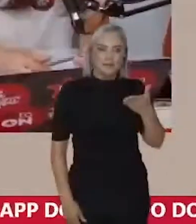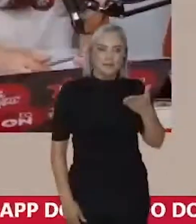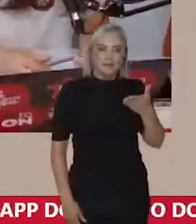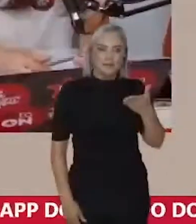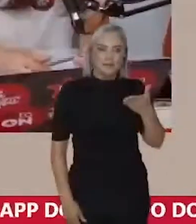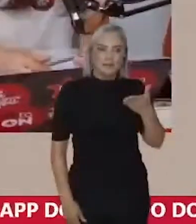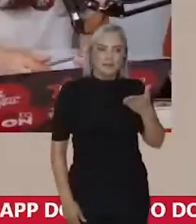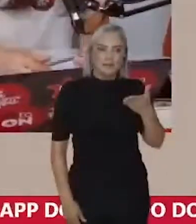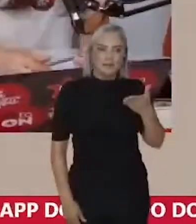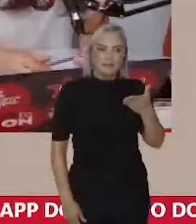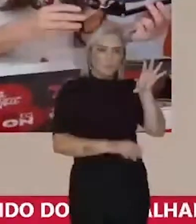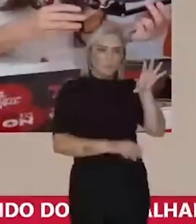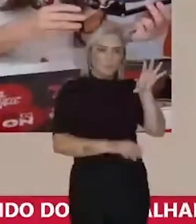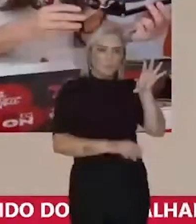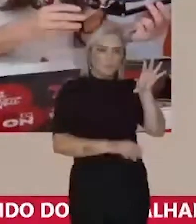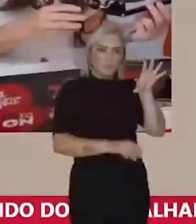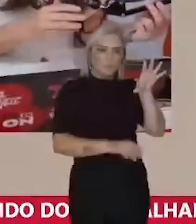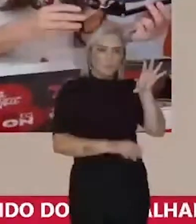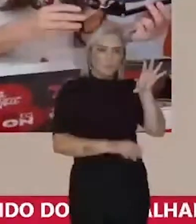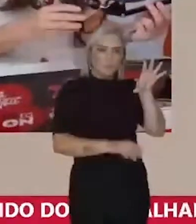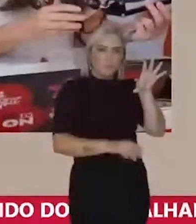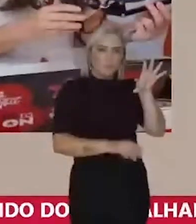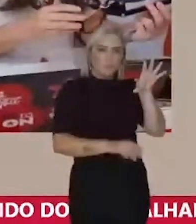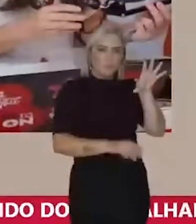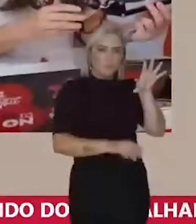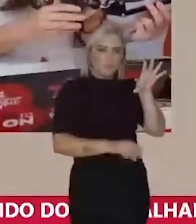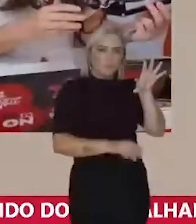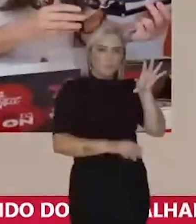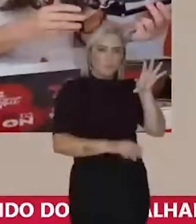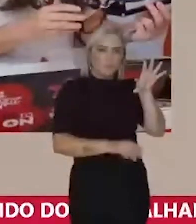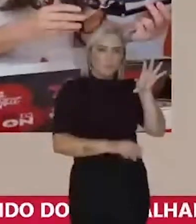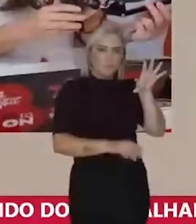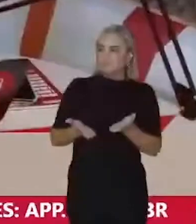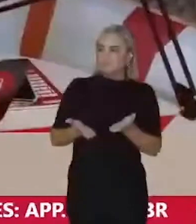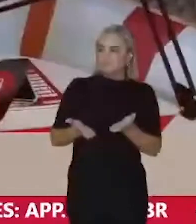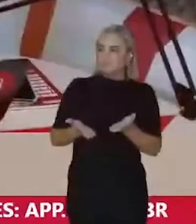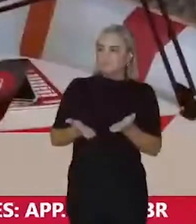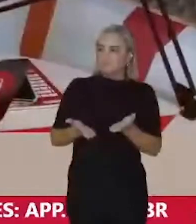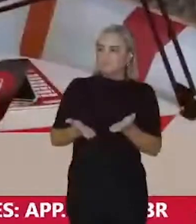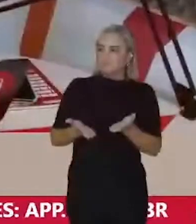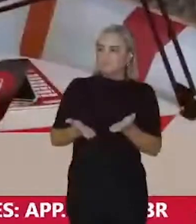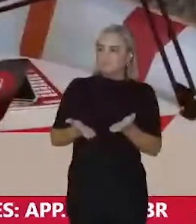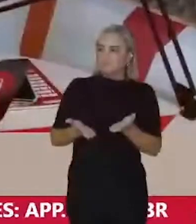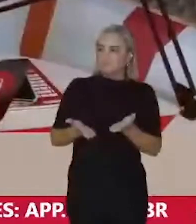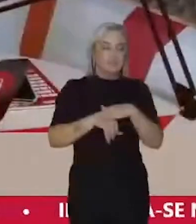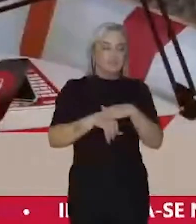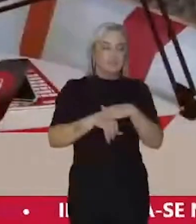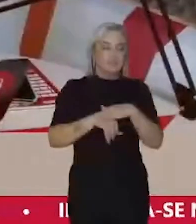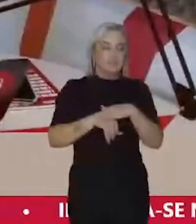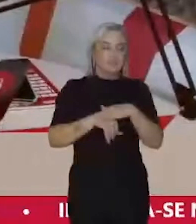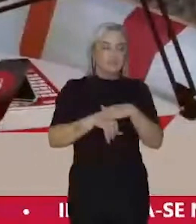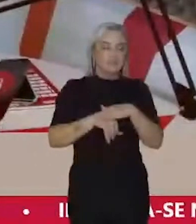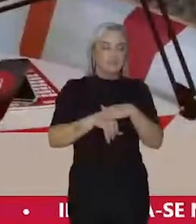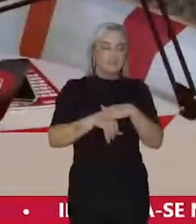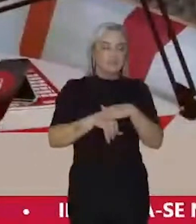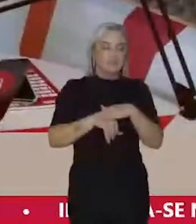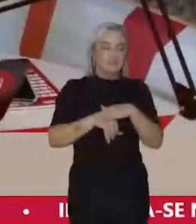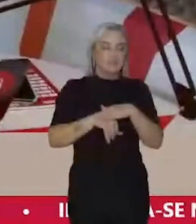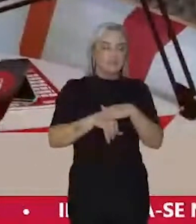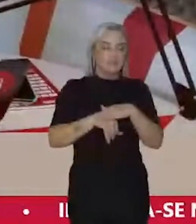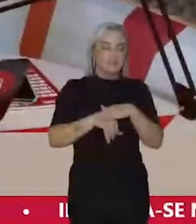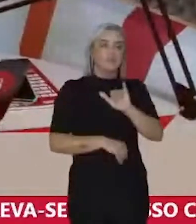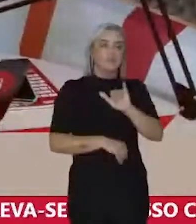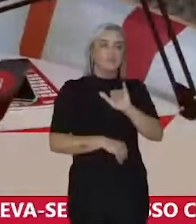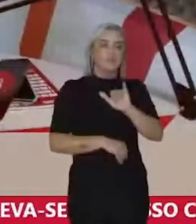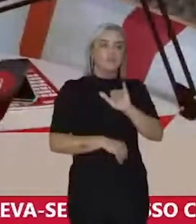Pois é, secretário, a gente estava aqui conversando com o doutor Ricardo Galvão, né, e todas essas preocupações aqui também do público.